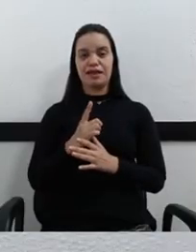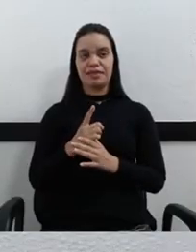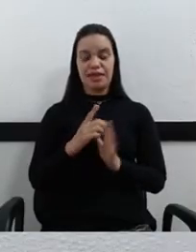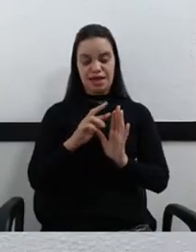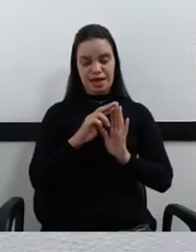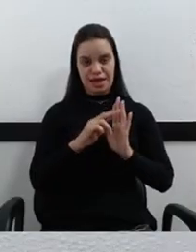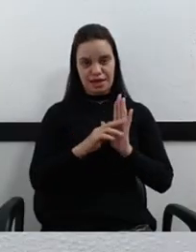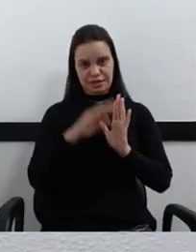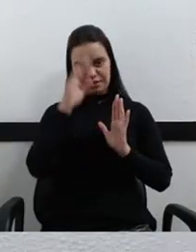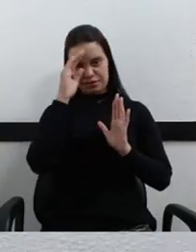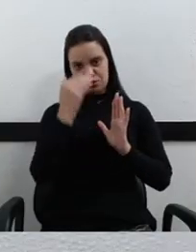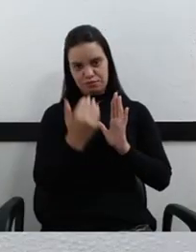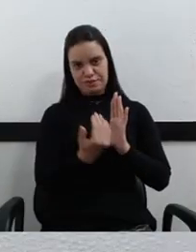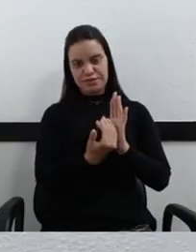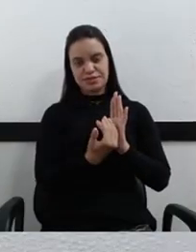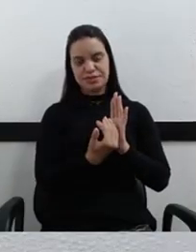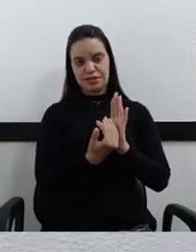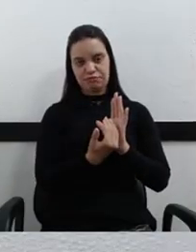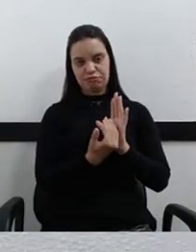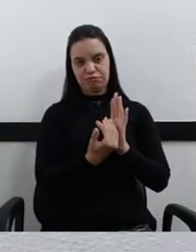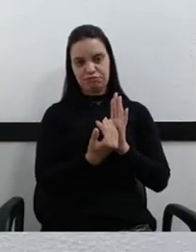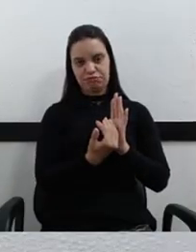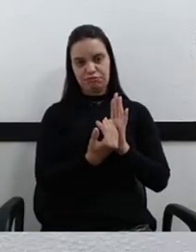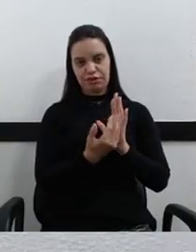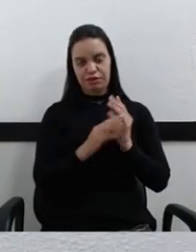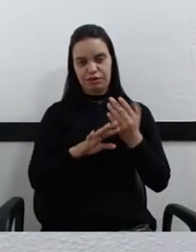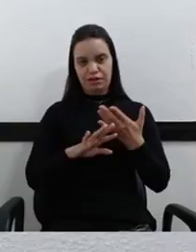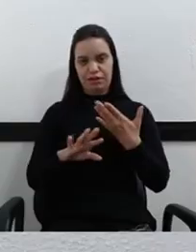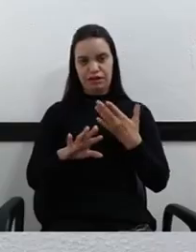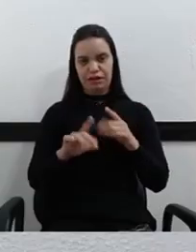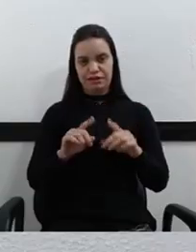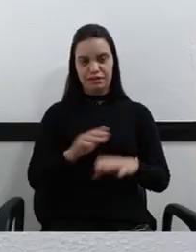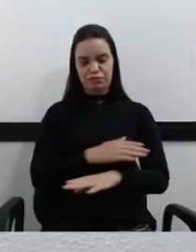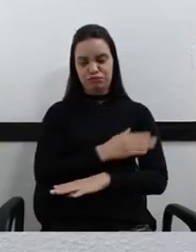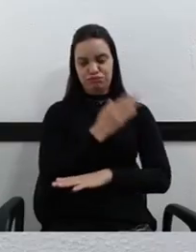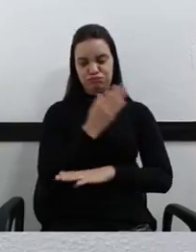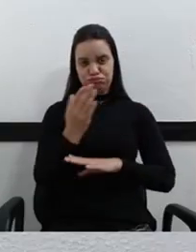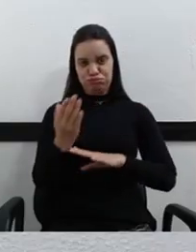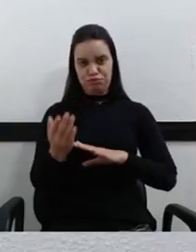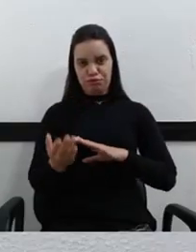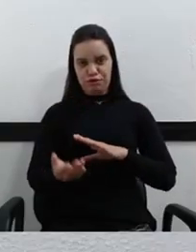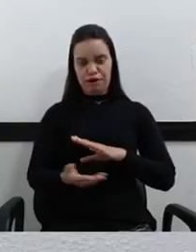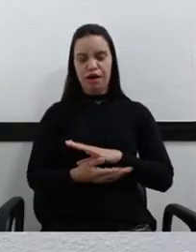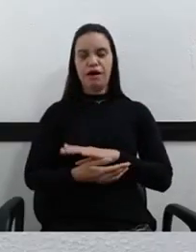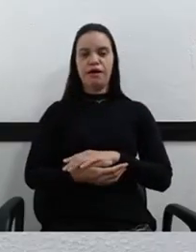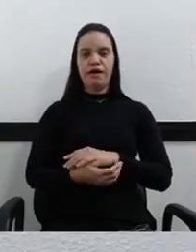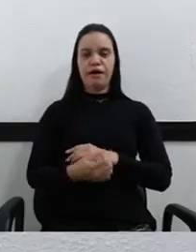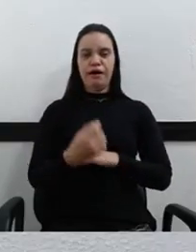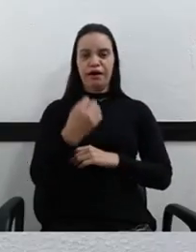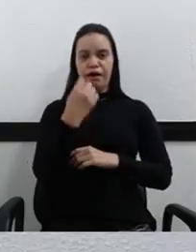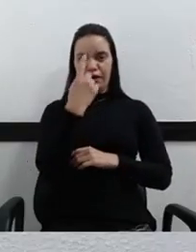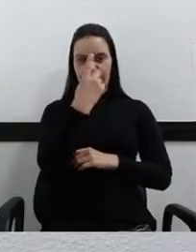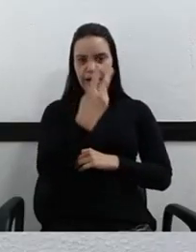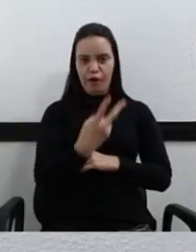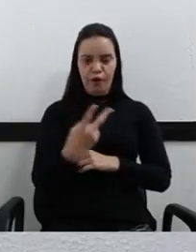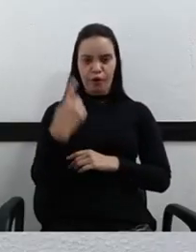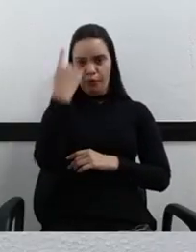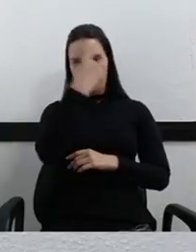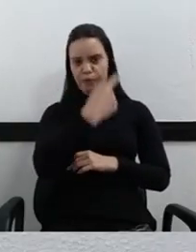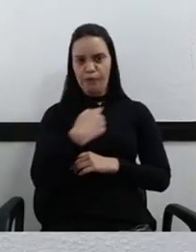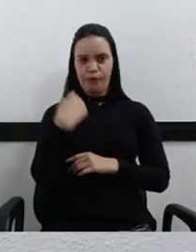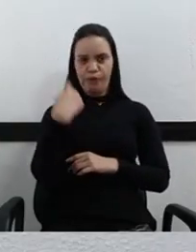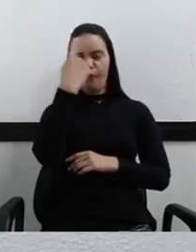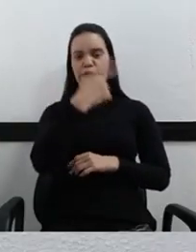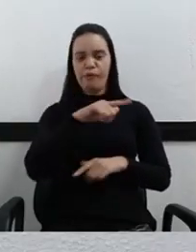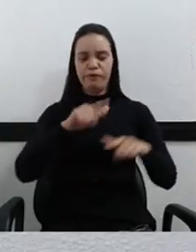regulamentação interna de que as pessoas não podem pedir compensação em dias que elas fazem plantão. Então, a partir do recesso, todo mundo tem dias de plantão. Então, isso a